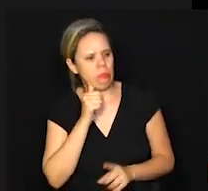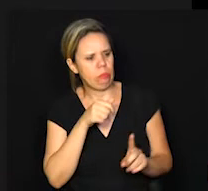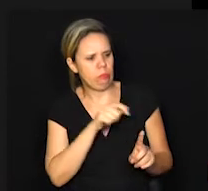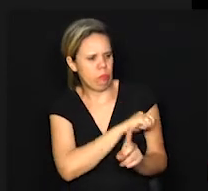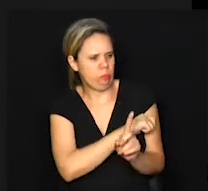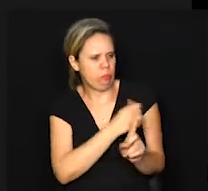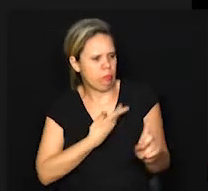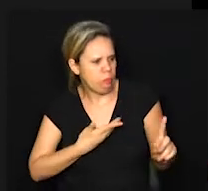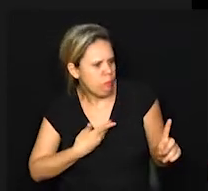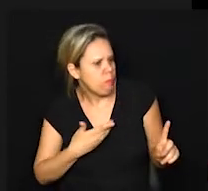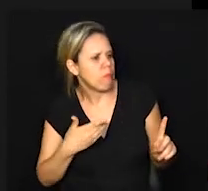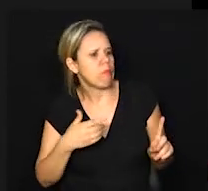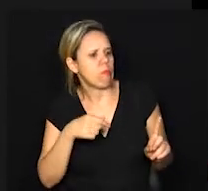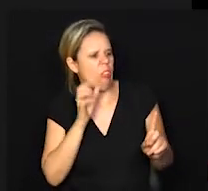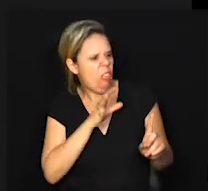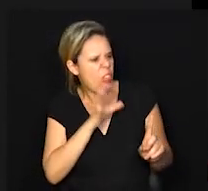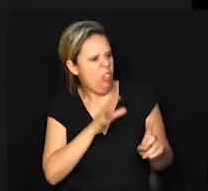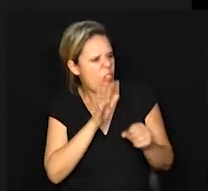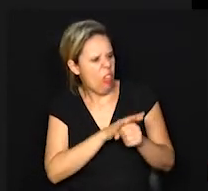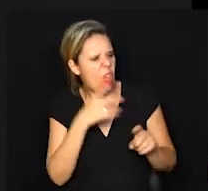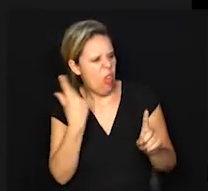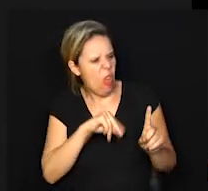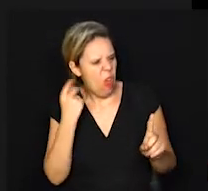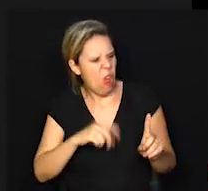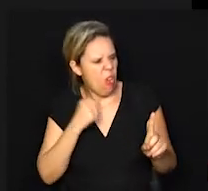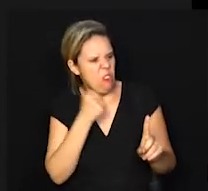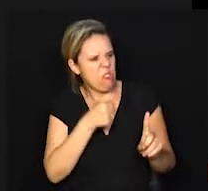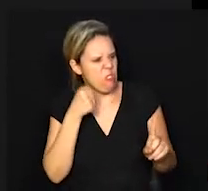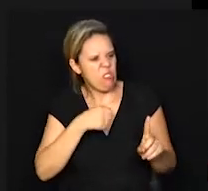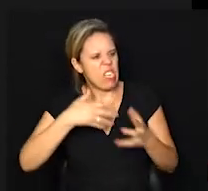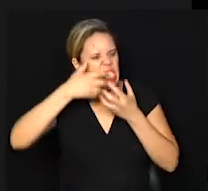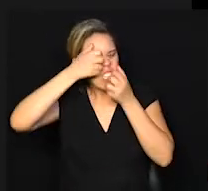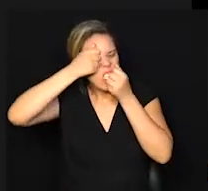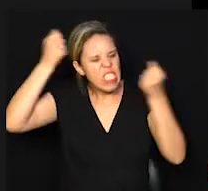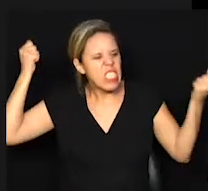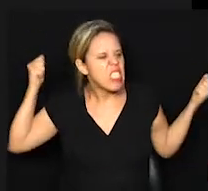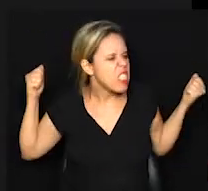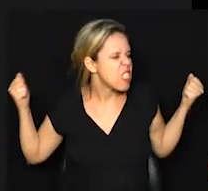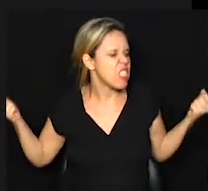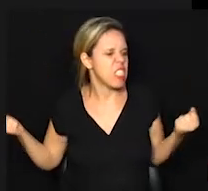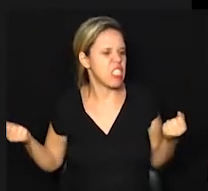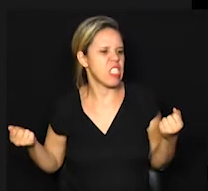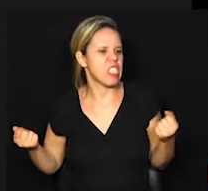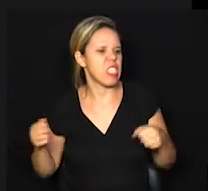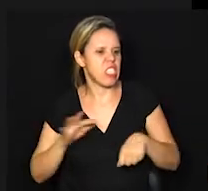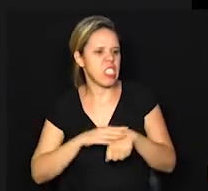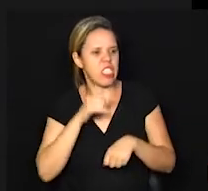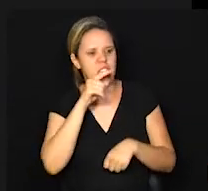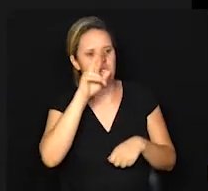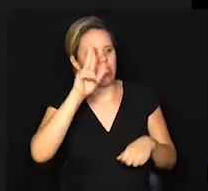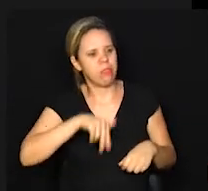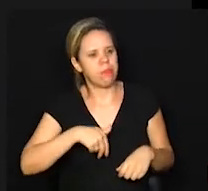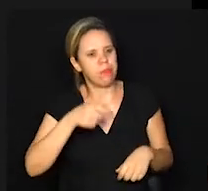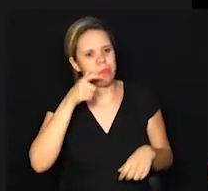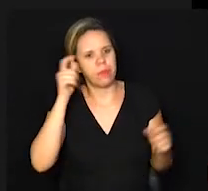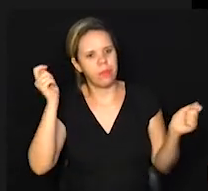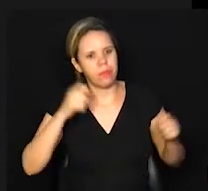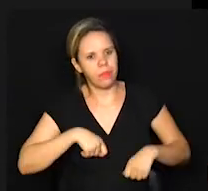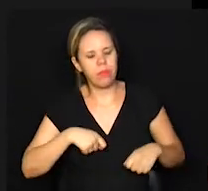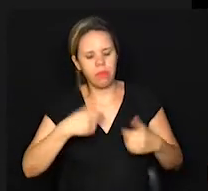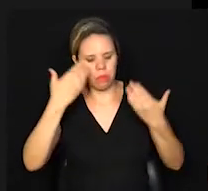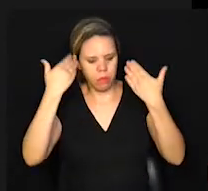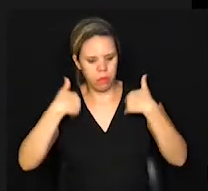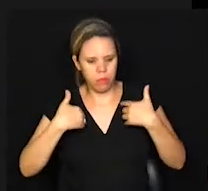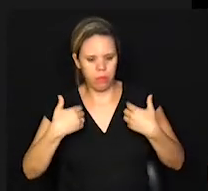ameaçando. Ela falou que ela ia me bater, que ela ia rasgar minha cara de fora a fora e que eu nunca mais ia poder me